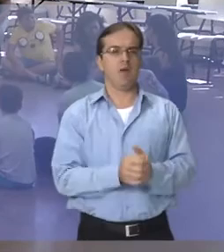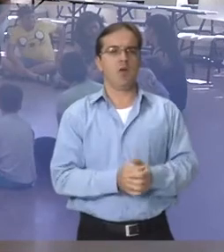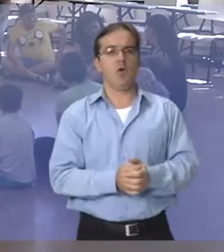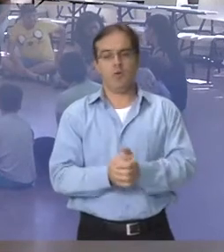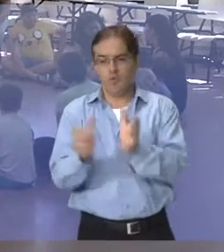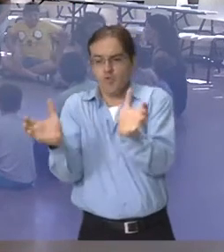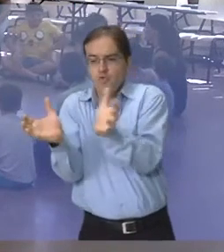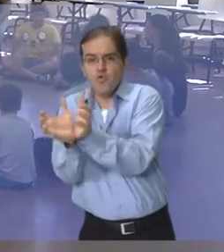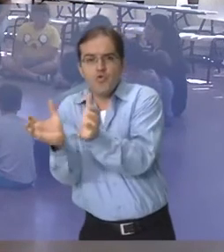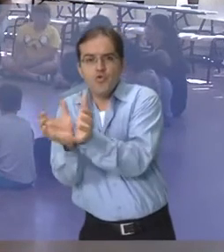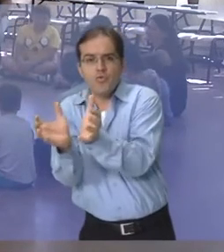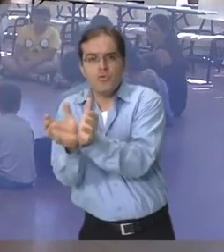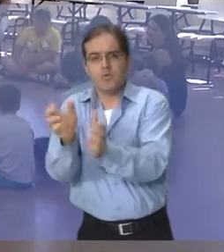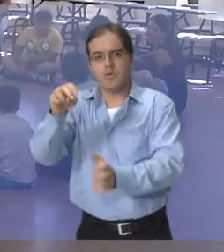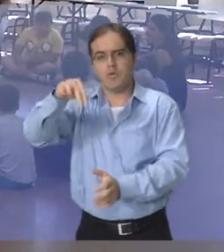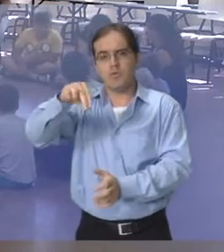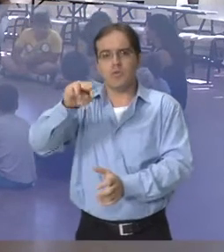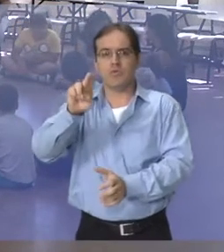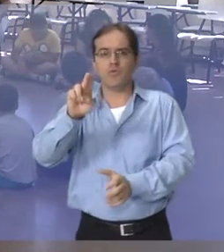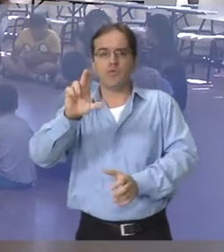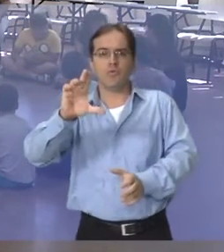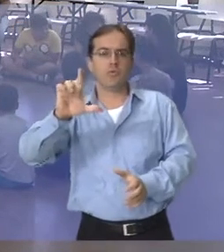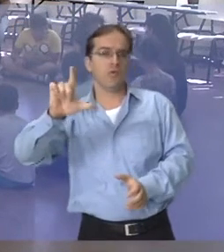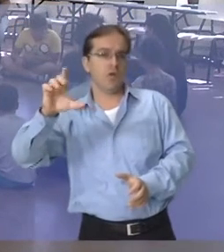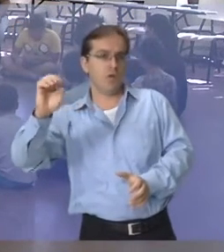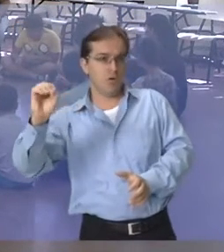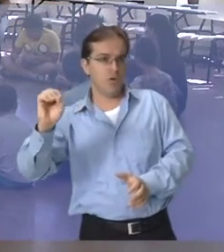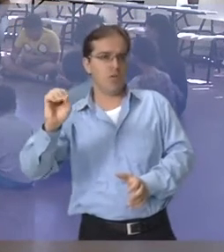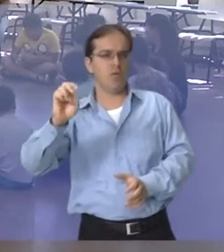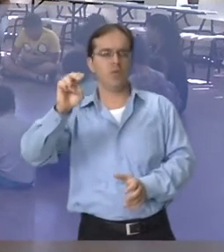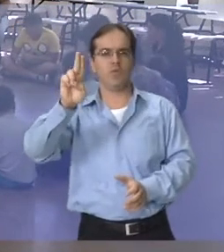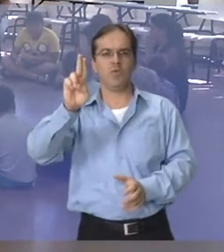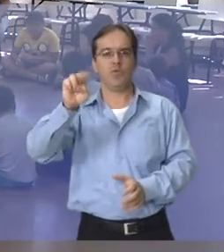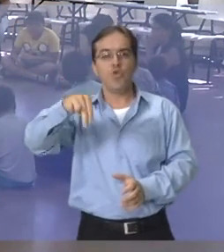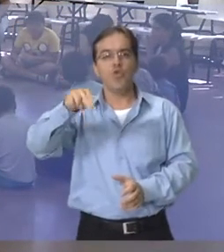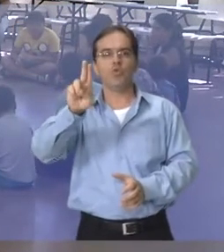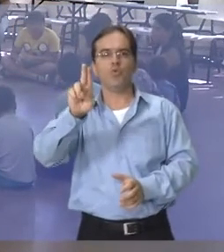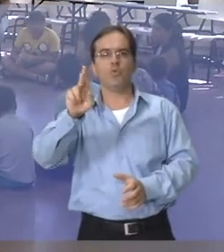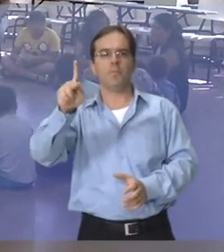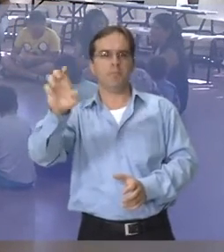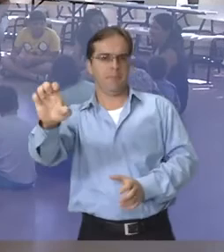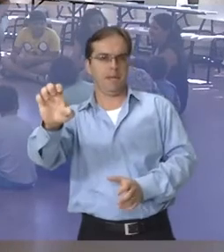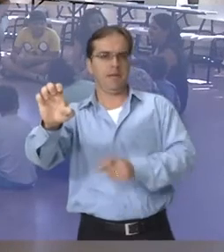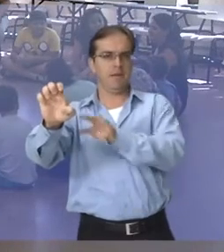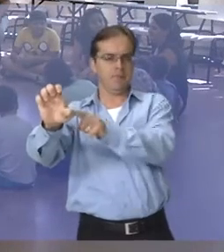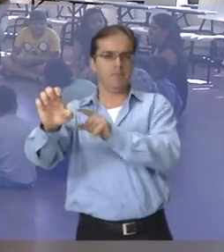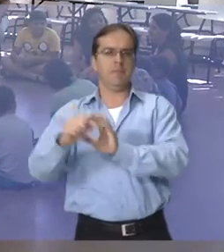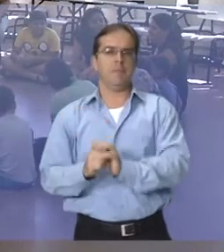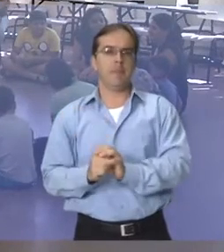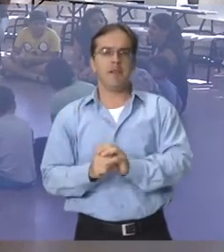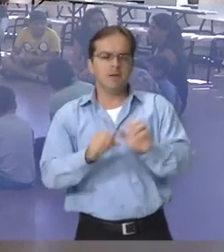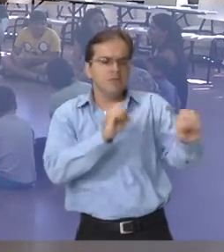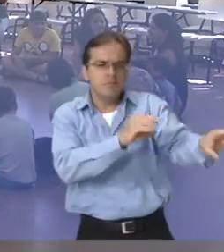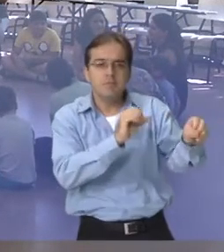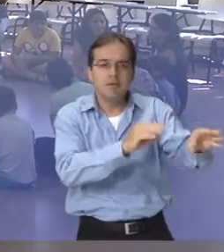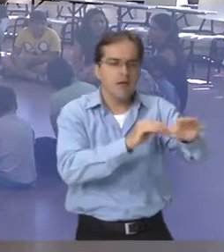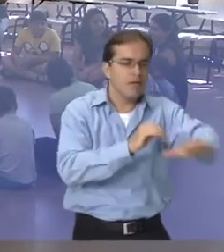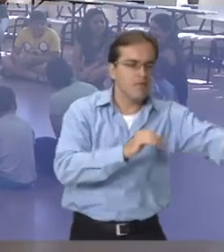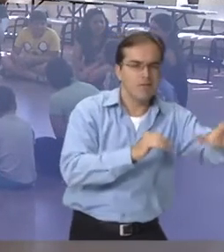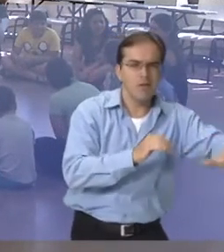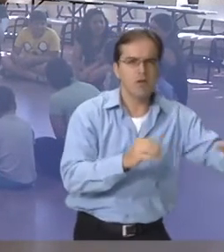Núcleo de Estudos sobre Infâncias e Educação Infantil, o NUP. E particularmente nós vamos